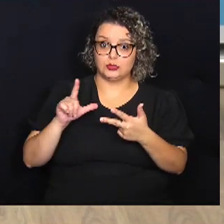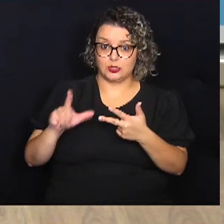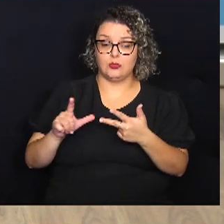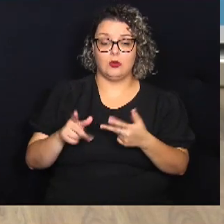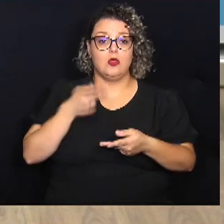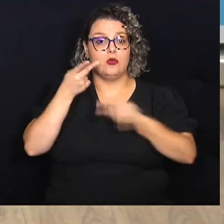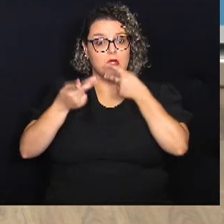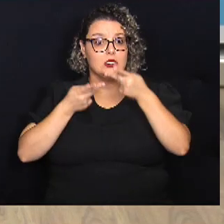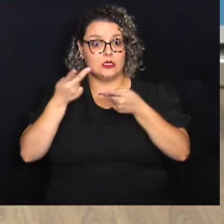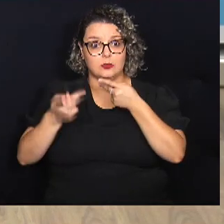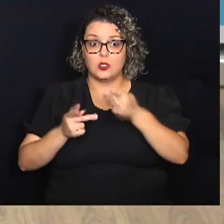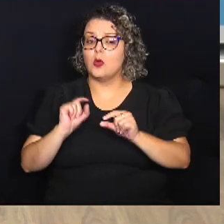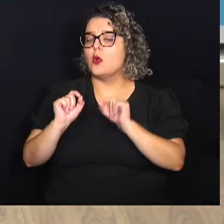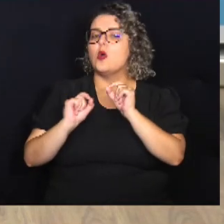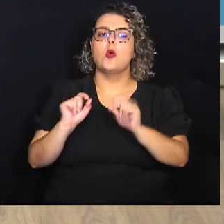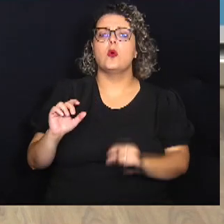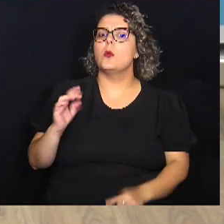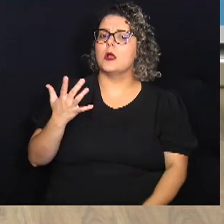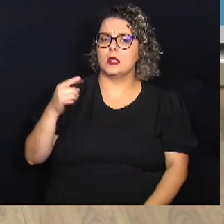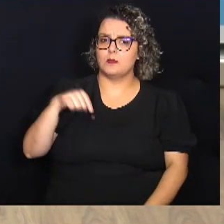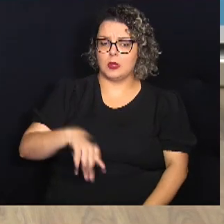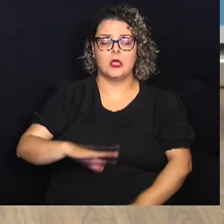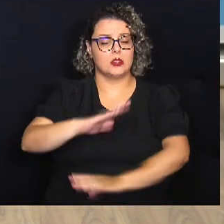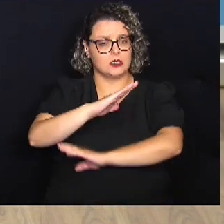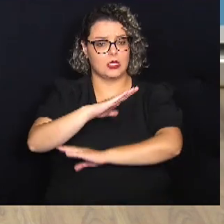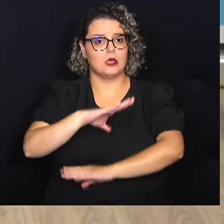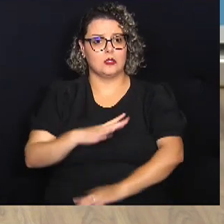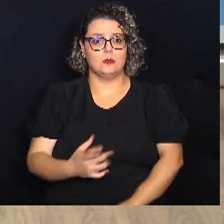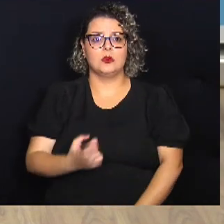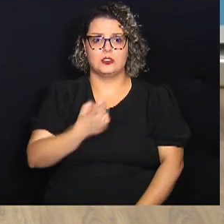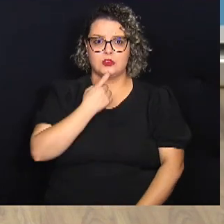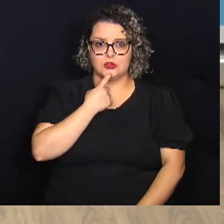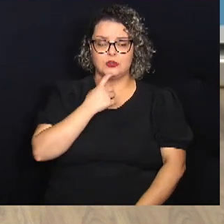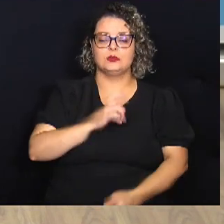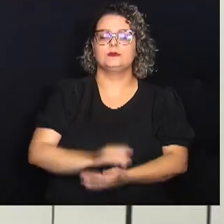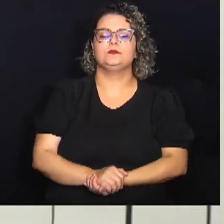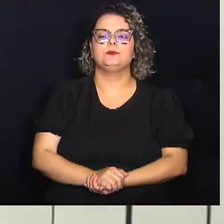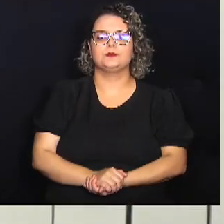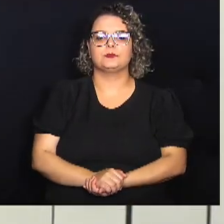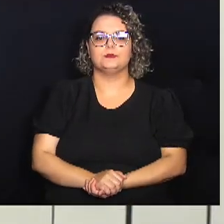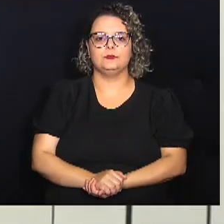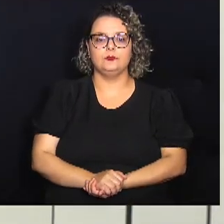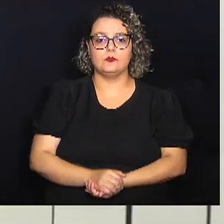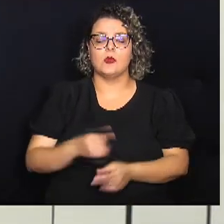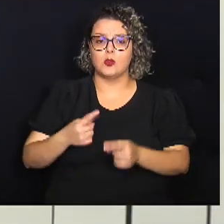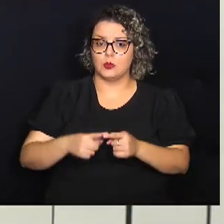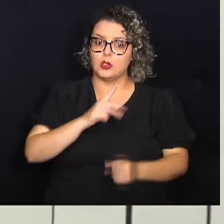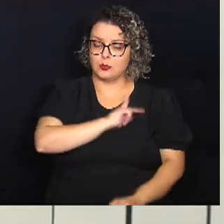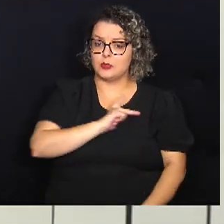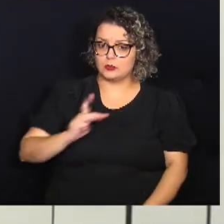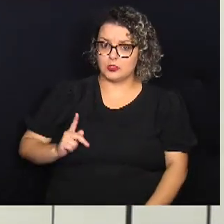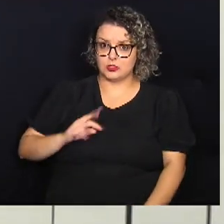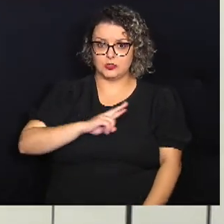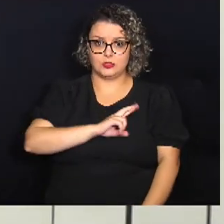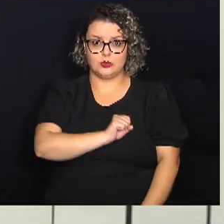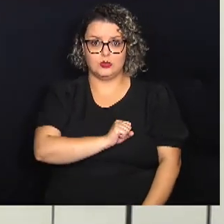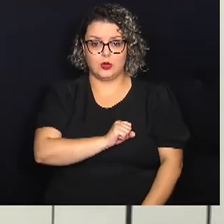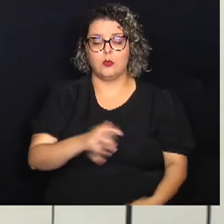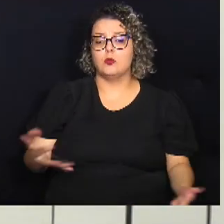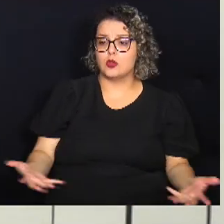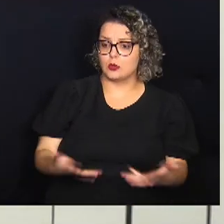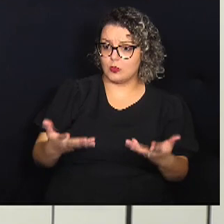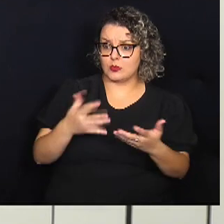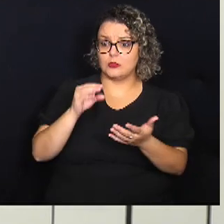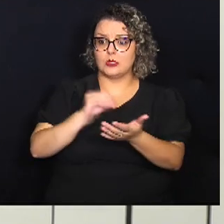falando sobre o que acontece aqui na Câmara Municipal de Campinas. Porque o presidente Luiz Rossini promoveu na